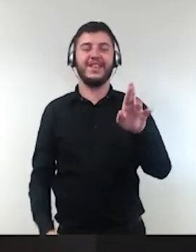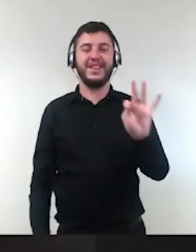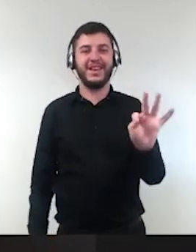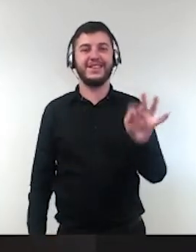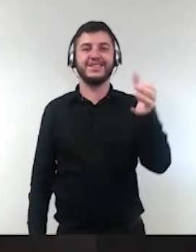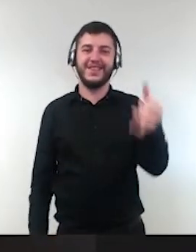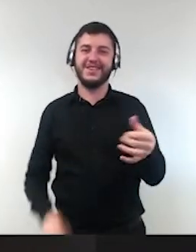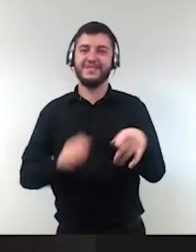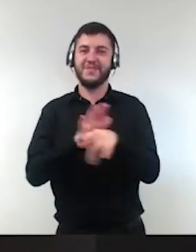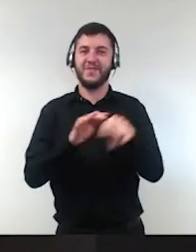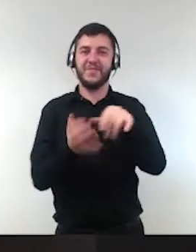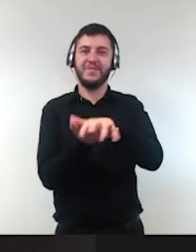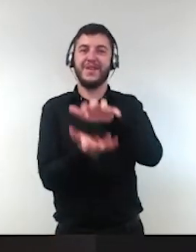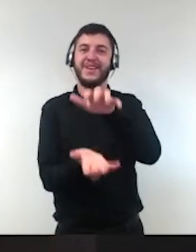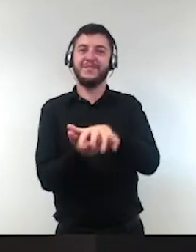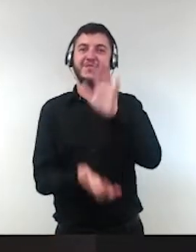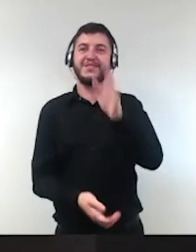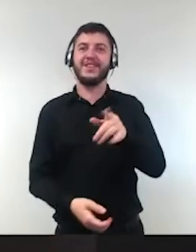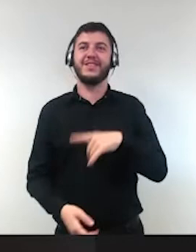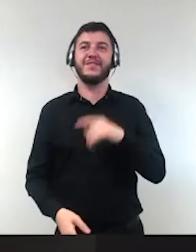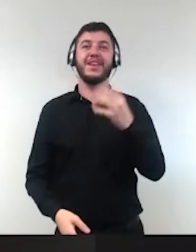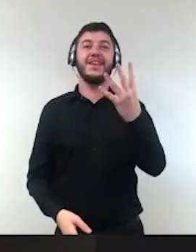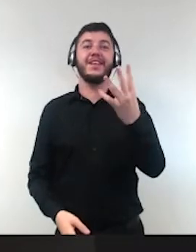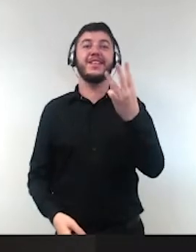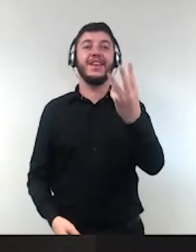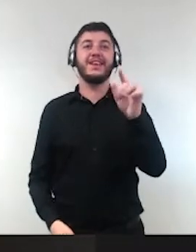julgou 3.412 processos.